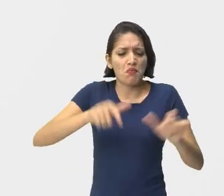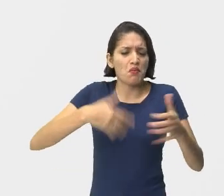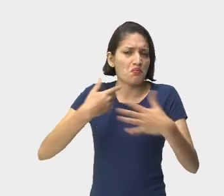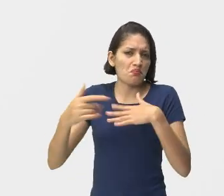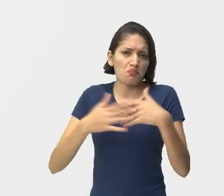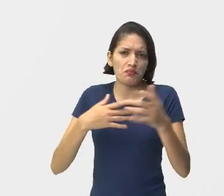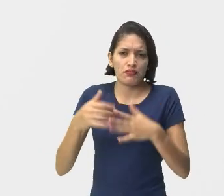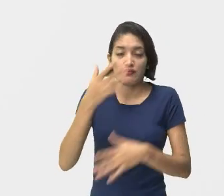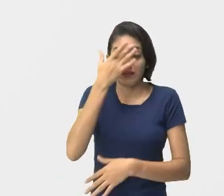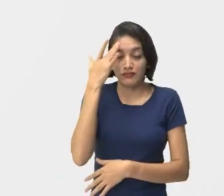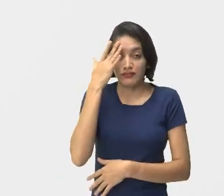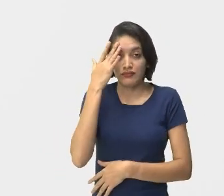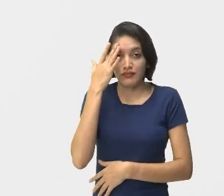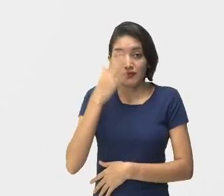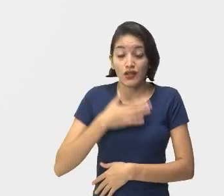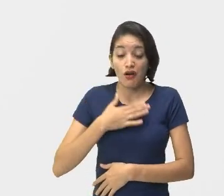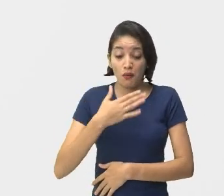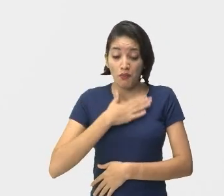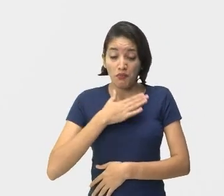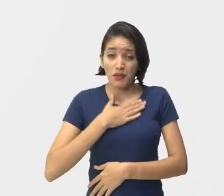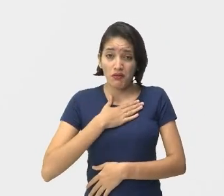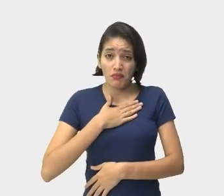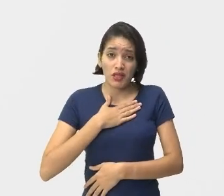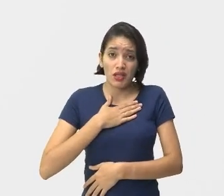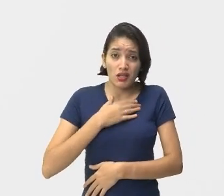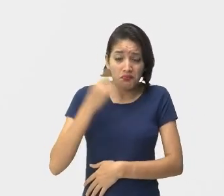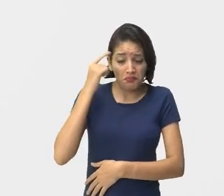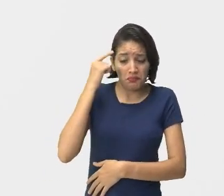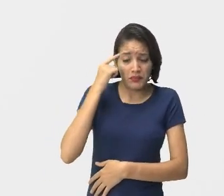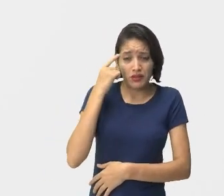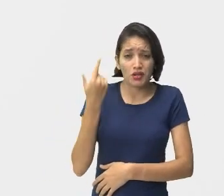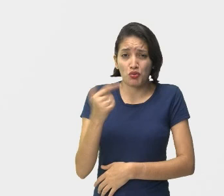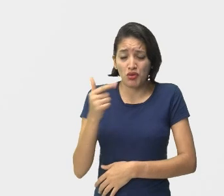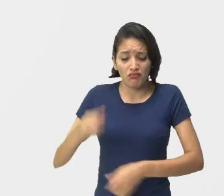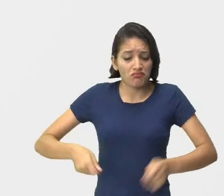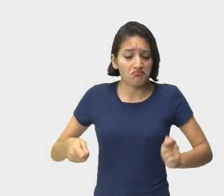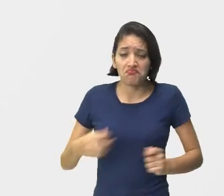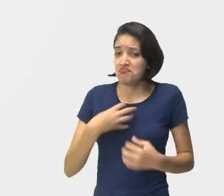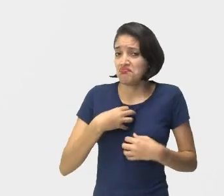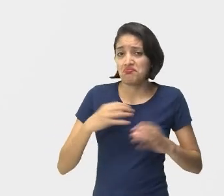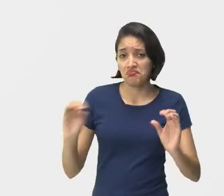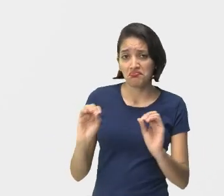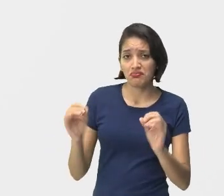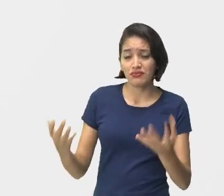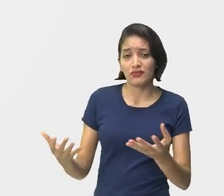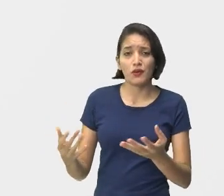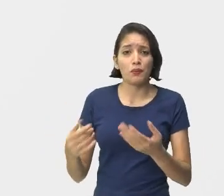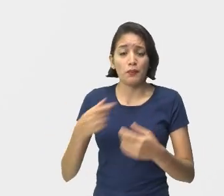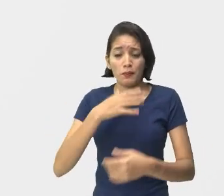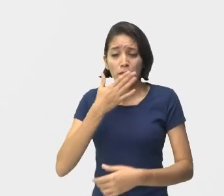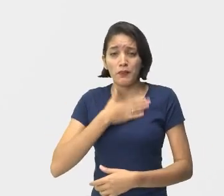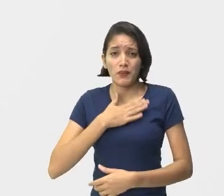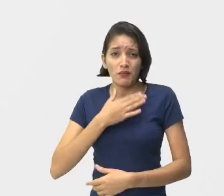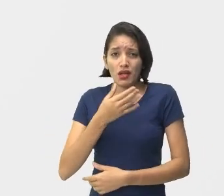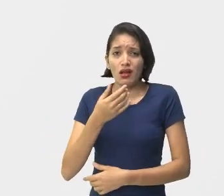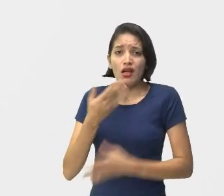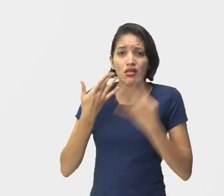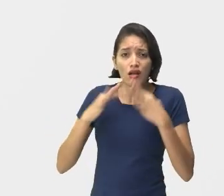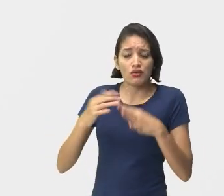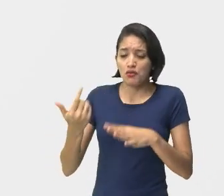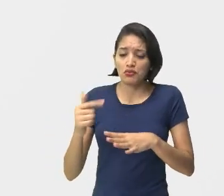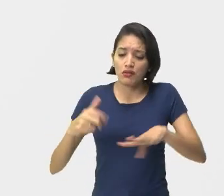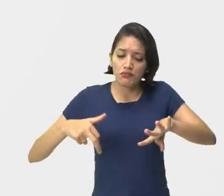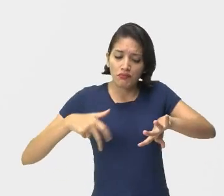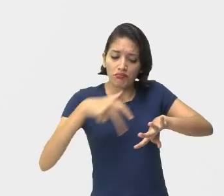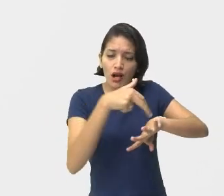Então, né, para mim que eu não tenho essa percepção, porque eu não sou cadeirante, eu não sinto nada. Então é natural não ter escadas em